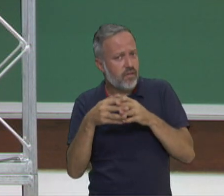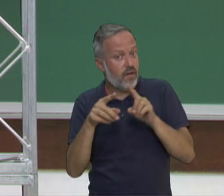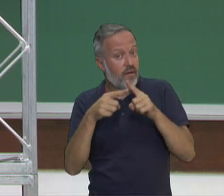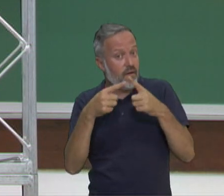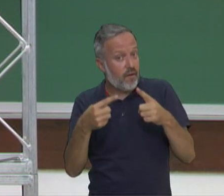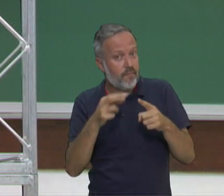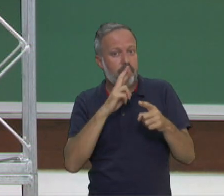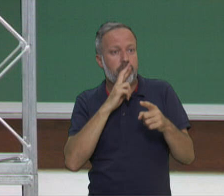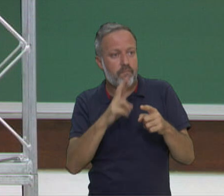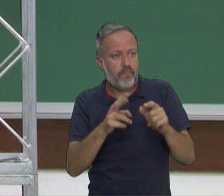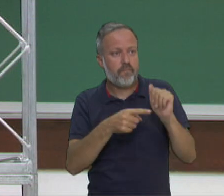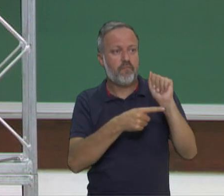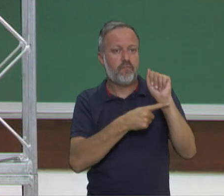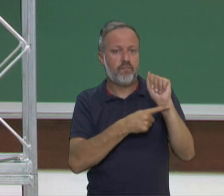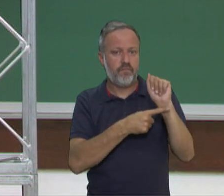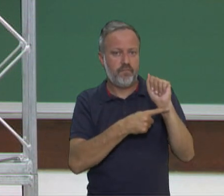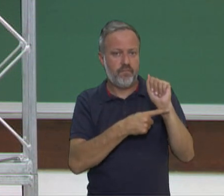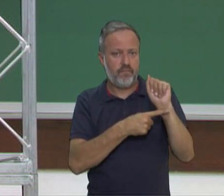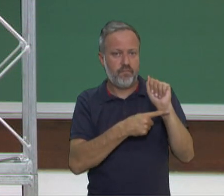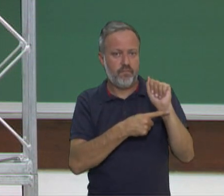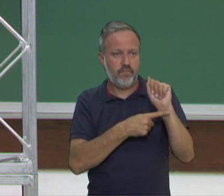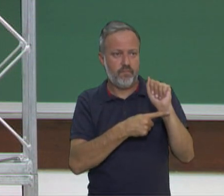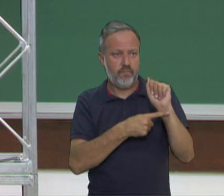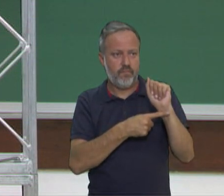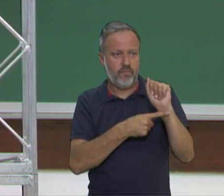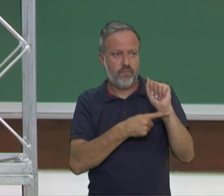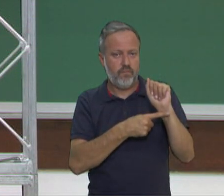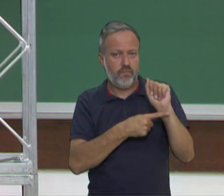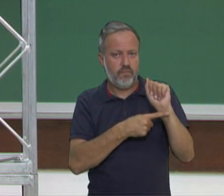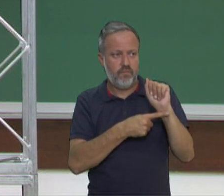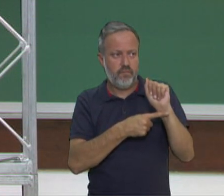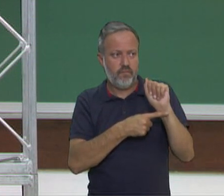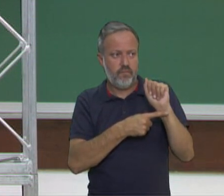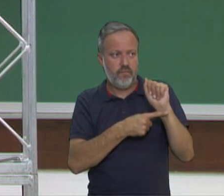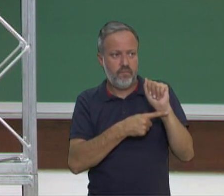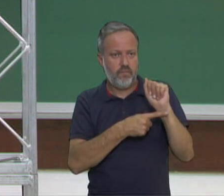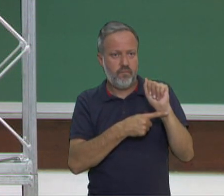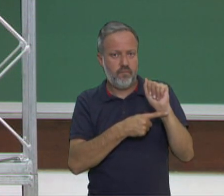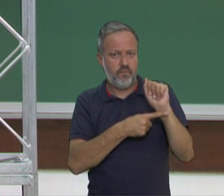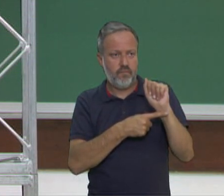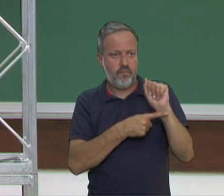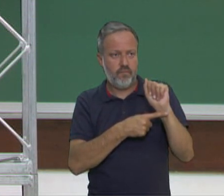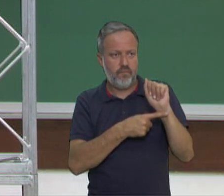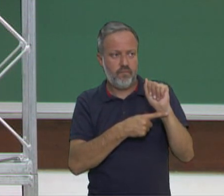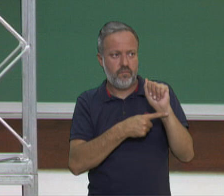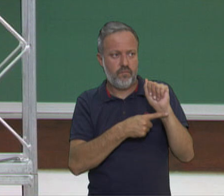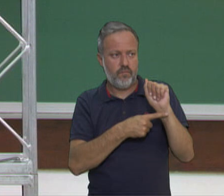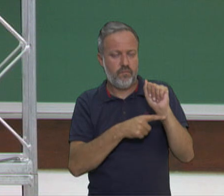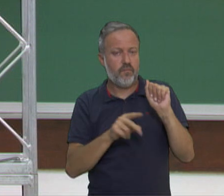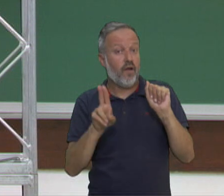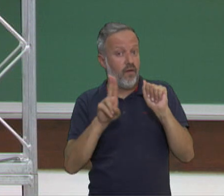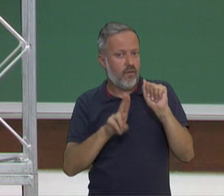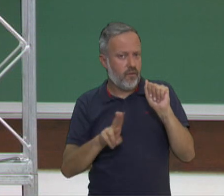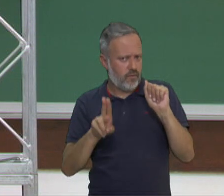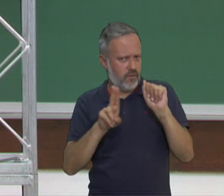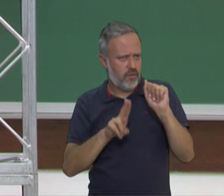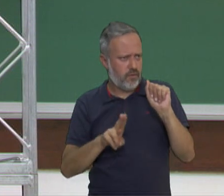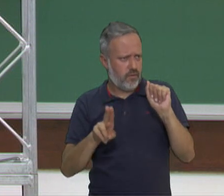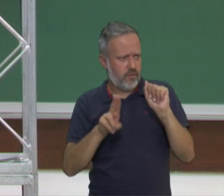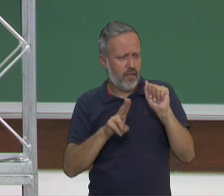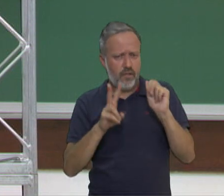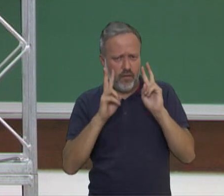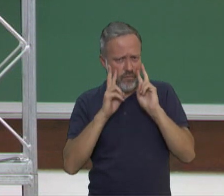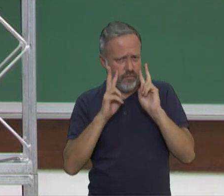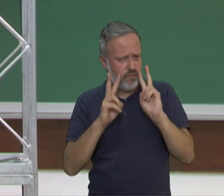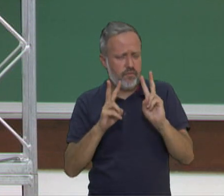Mas para ajudar na aula eu criei essas setas agora nos slides, certo? Conforme vocês forem usando ela em casa, manda lá pra gente a resposta sobre